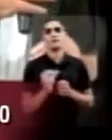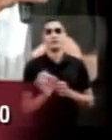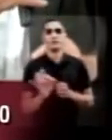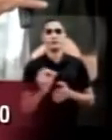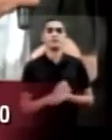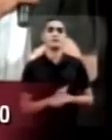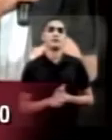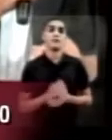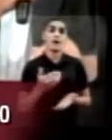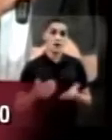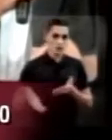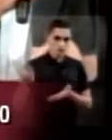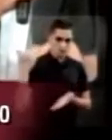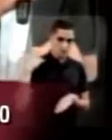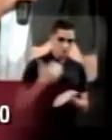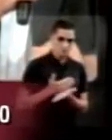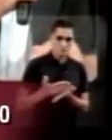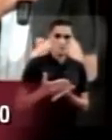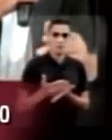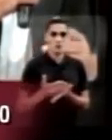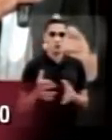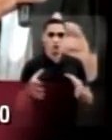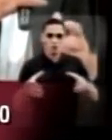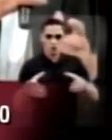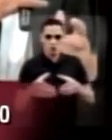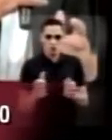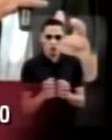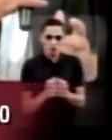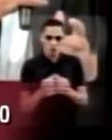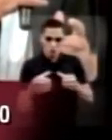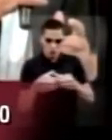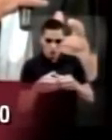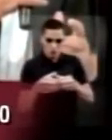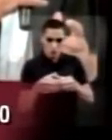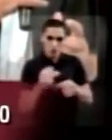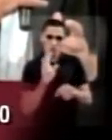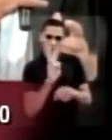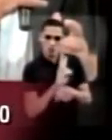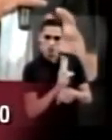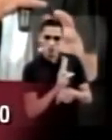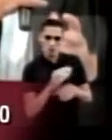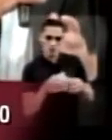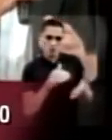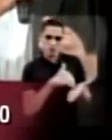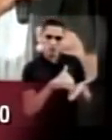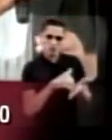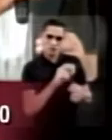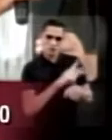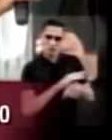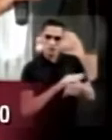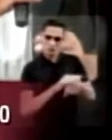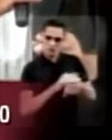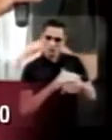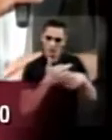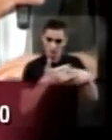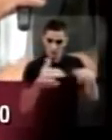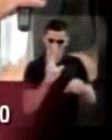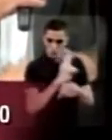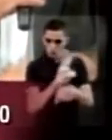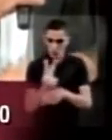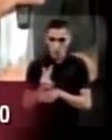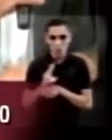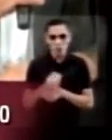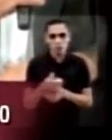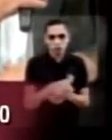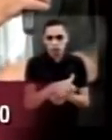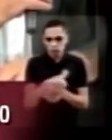nós, junto com a epidemiológica, resolvemos analisar por que isso. Por quê? Por que nós estamos